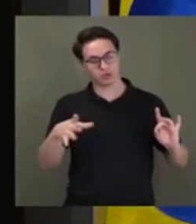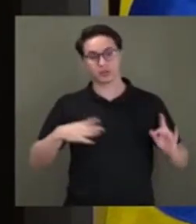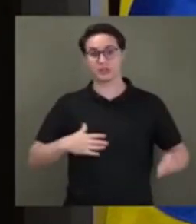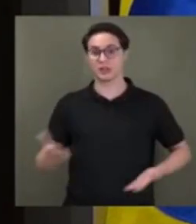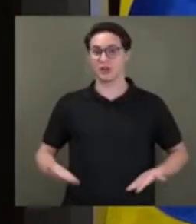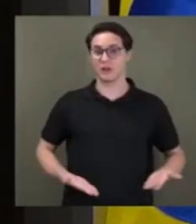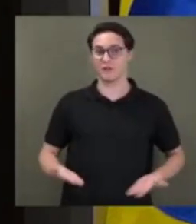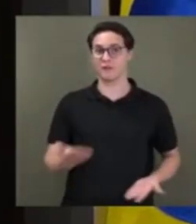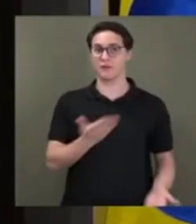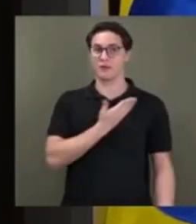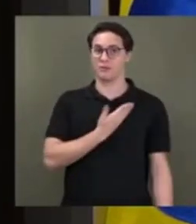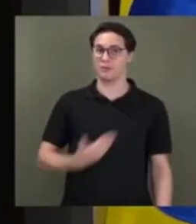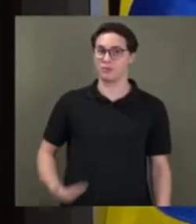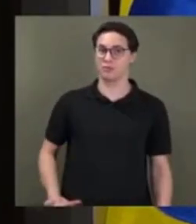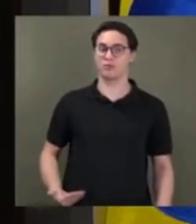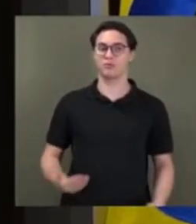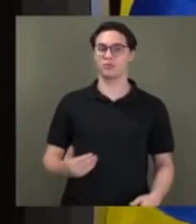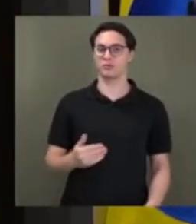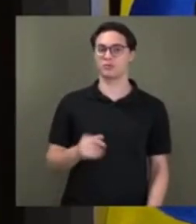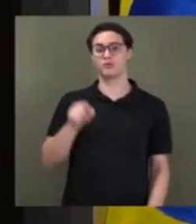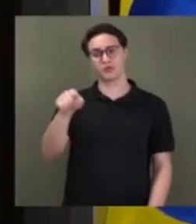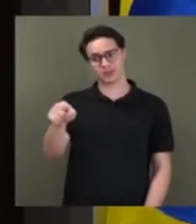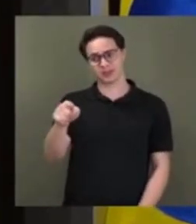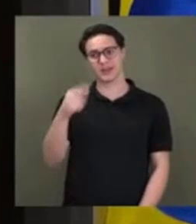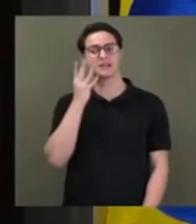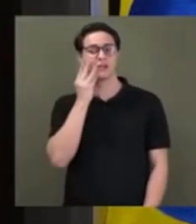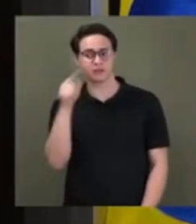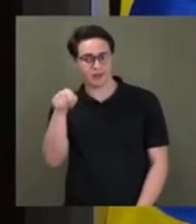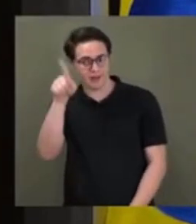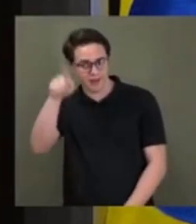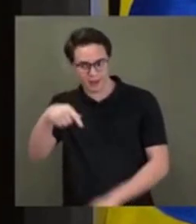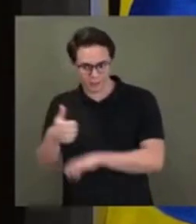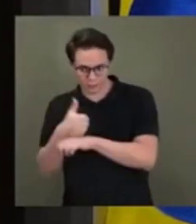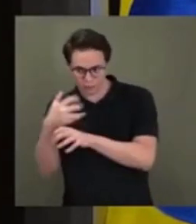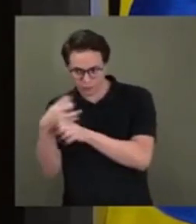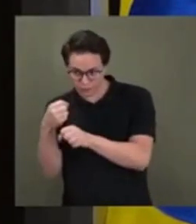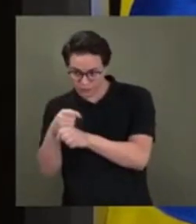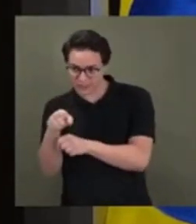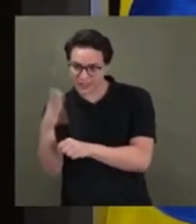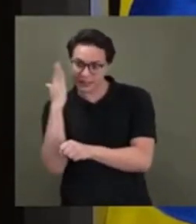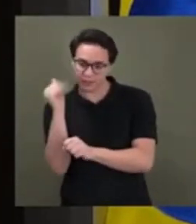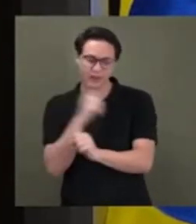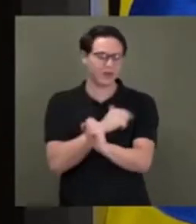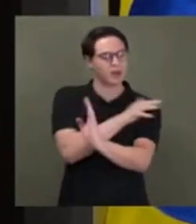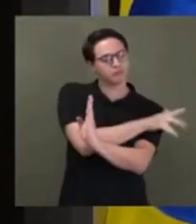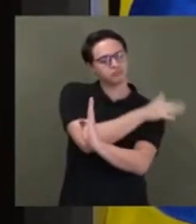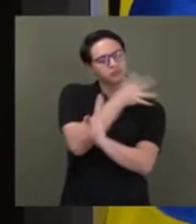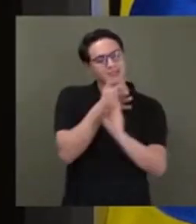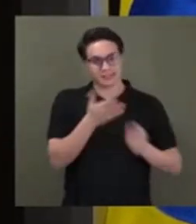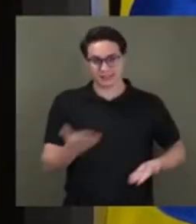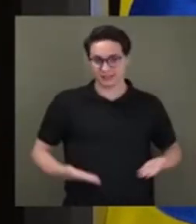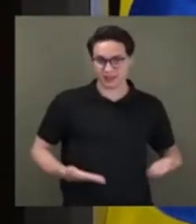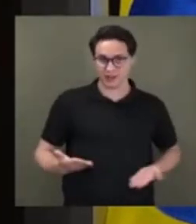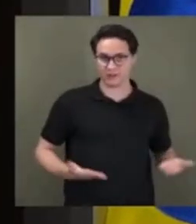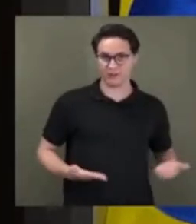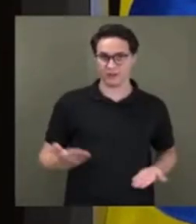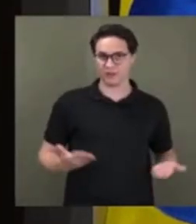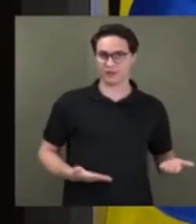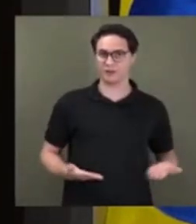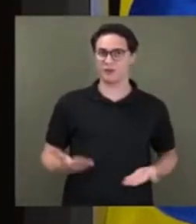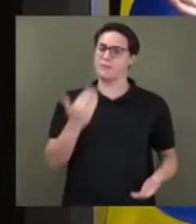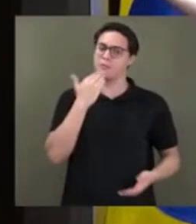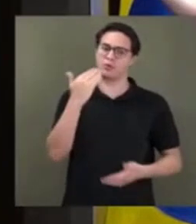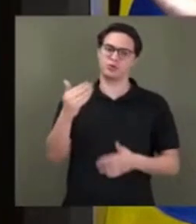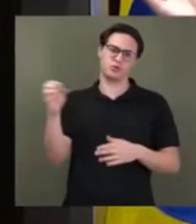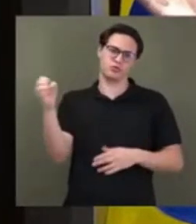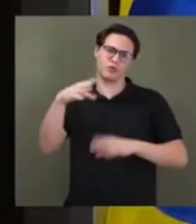público, e Vossa Excelência é contador, sabe que ele vai pegar a certidão de tempo de serviço e vai averbar em um novo vínculo